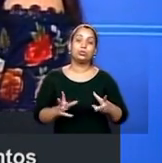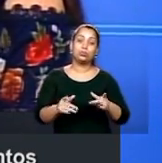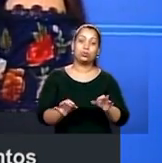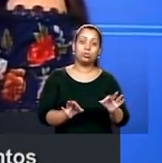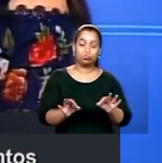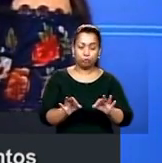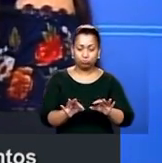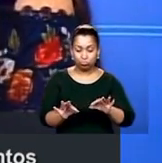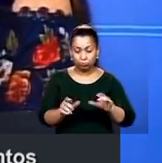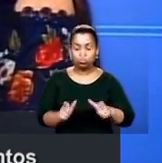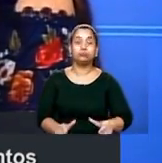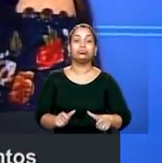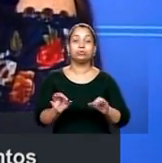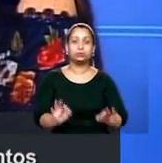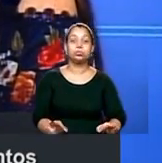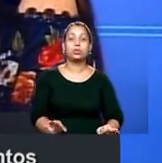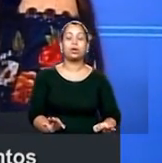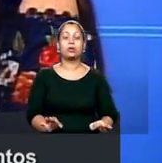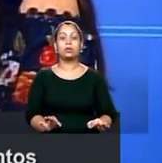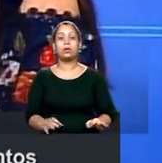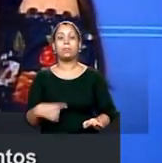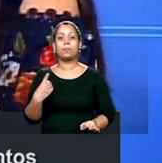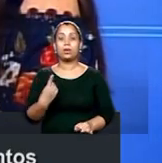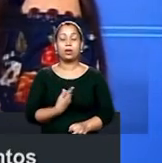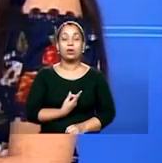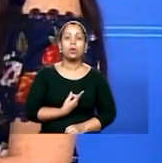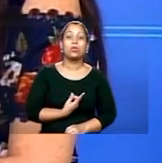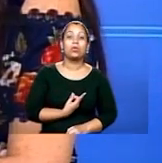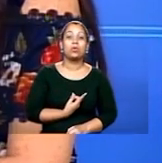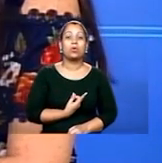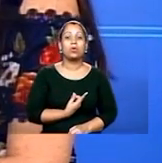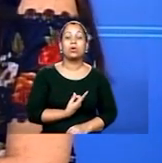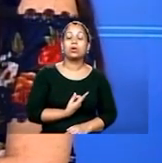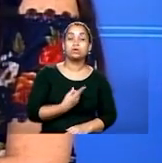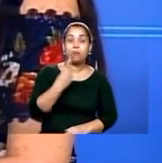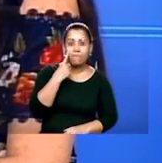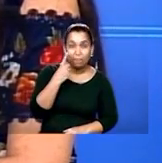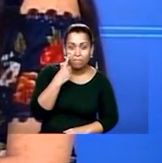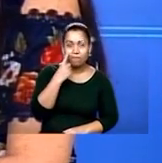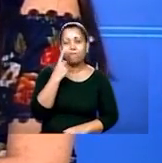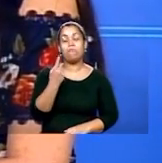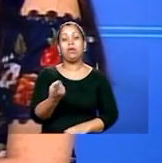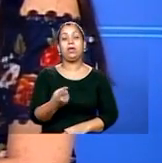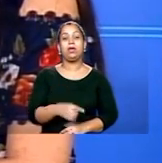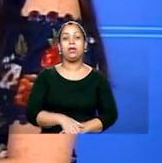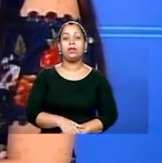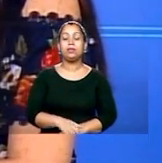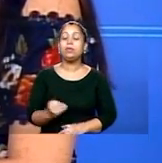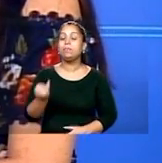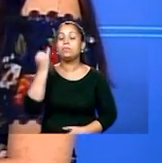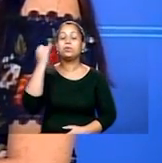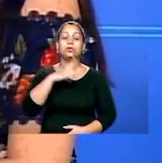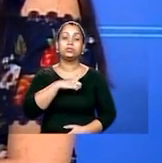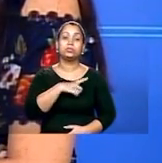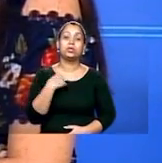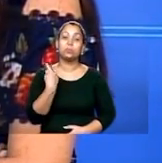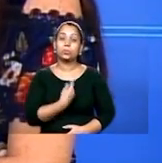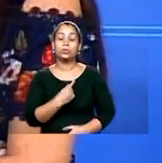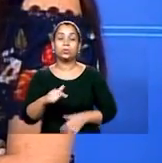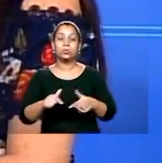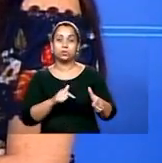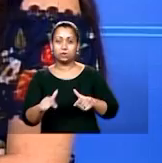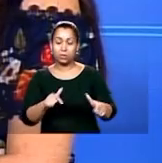logística necessária para acompanhar o evento, para ir buscar esse alimento que é muito importante para o nosso